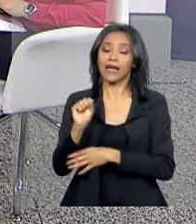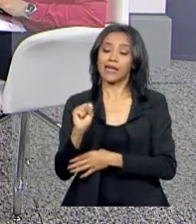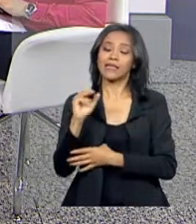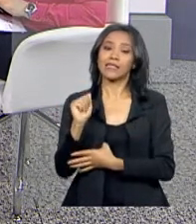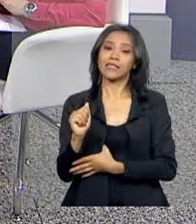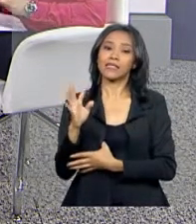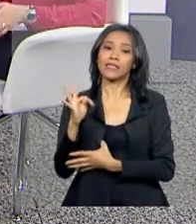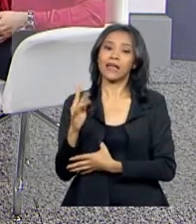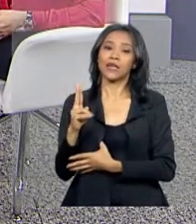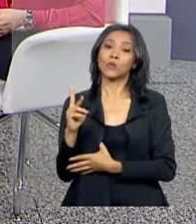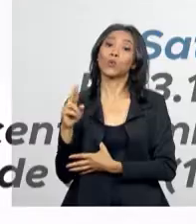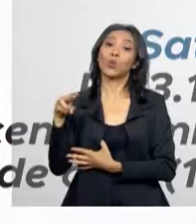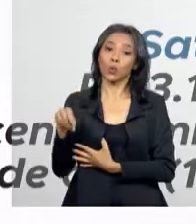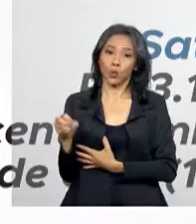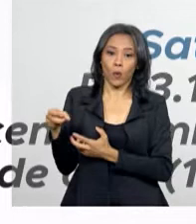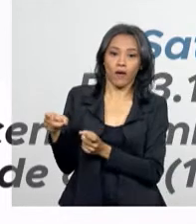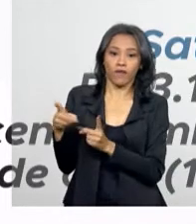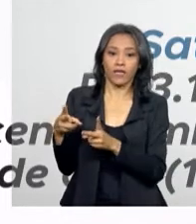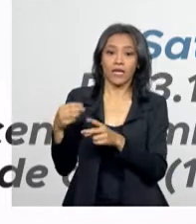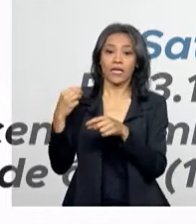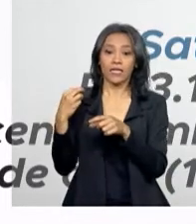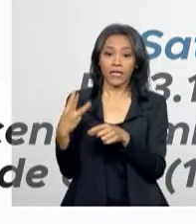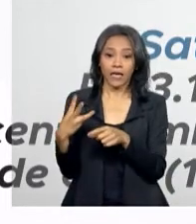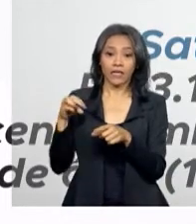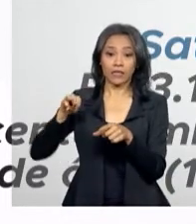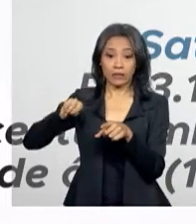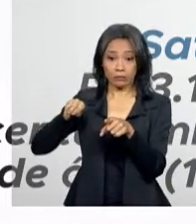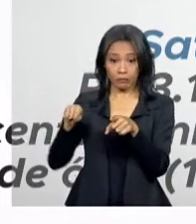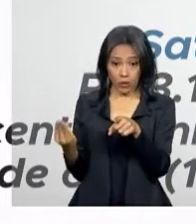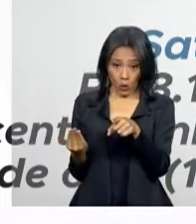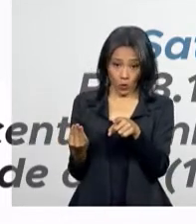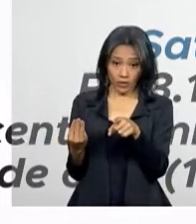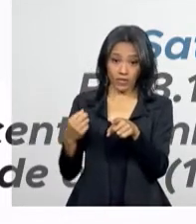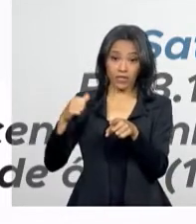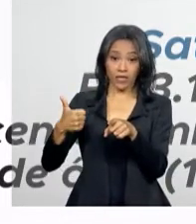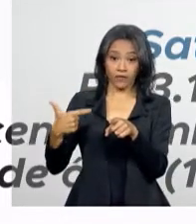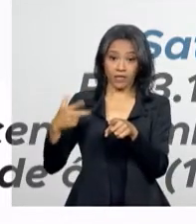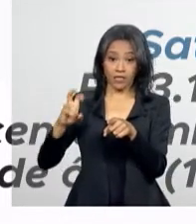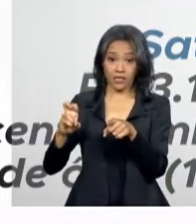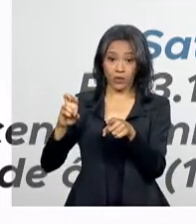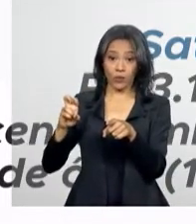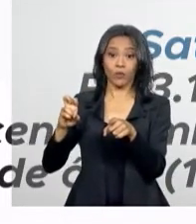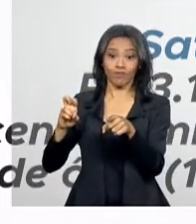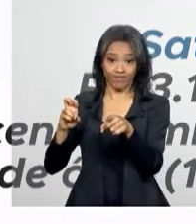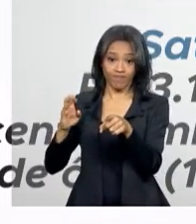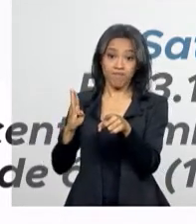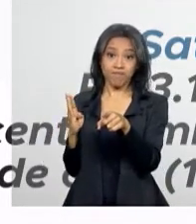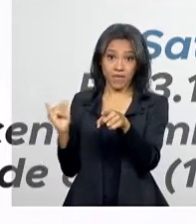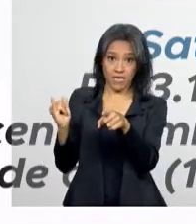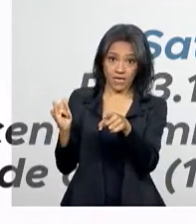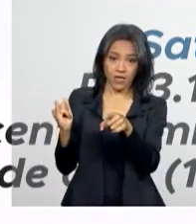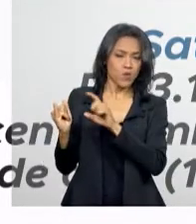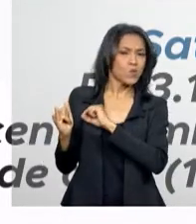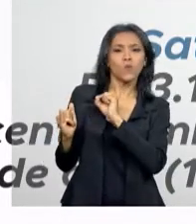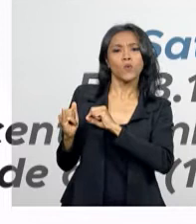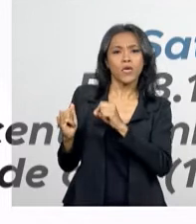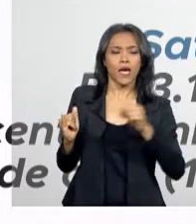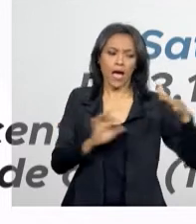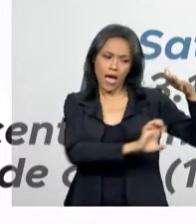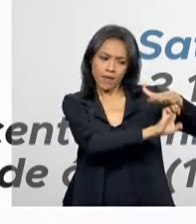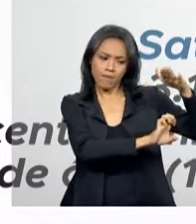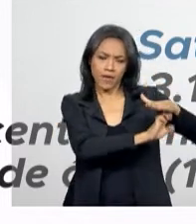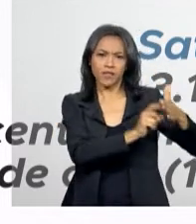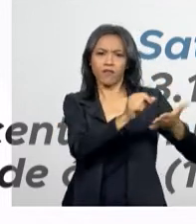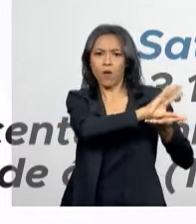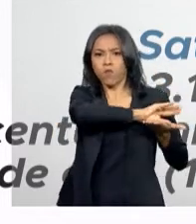de 3 bilhões 125 milhões de reais que o bônus de assinatura é aquilo que o consórcio vencedor vai